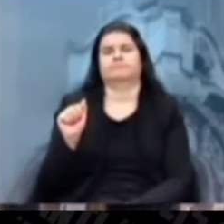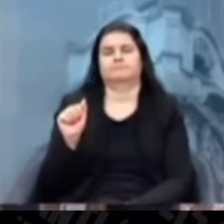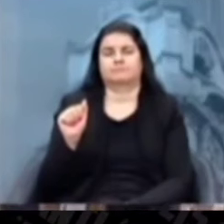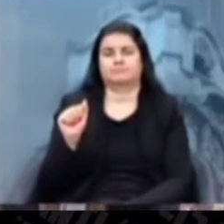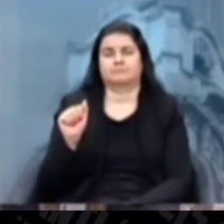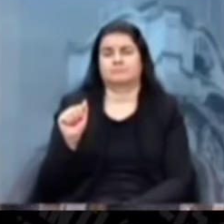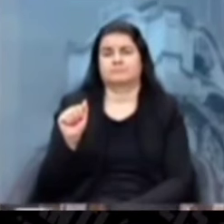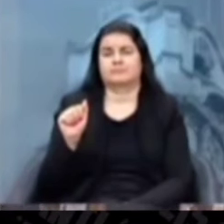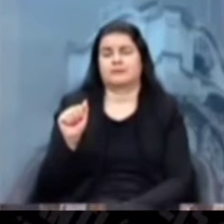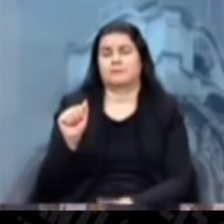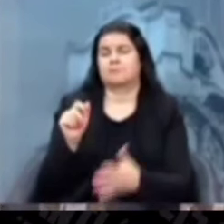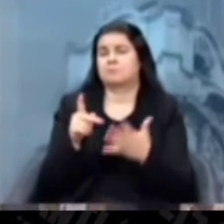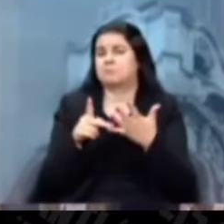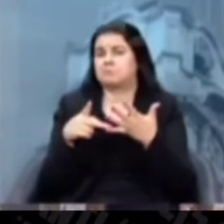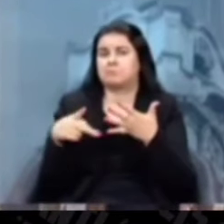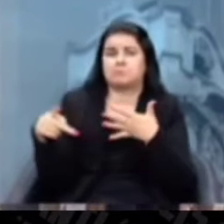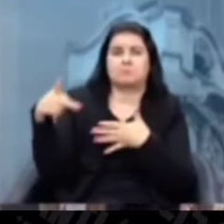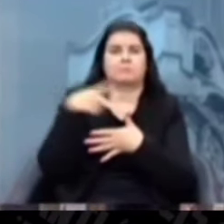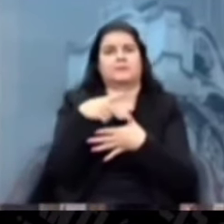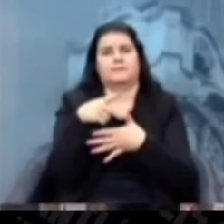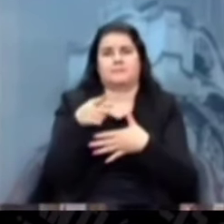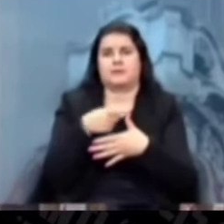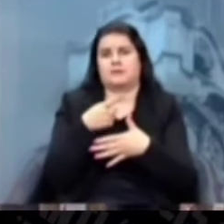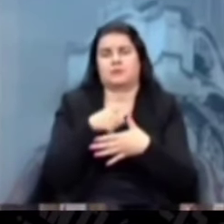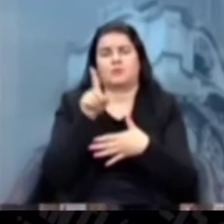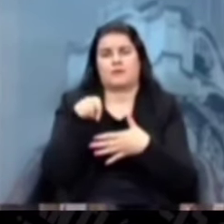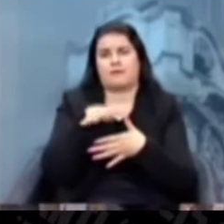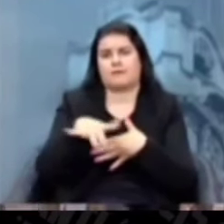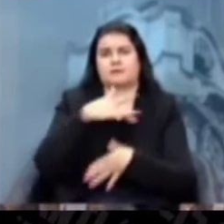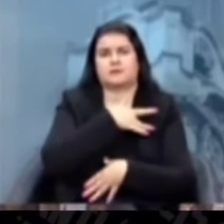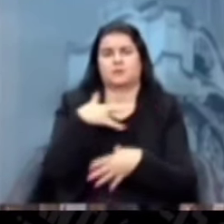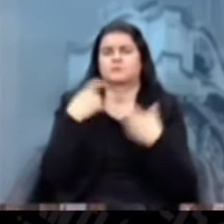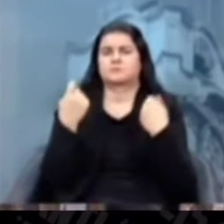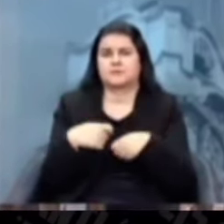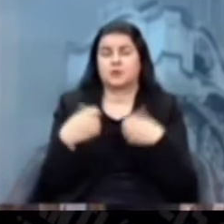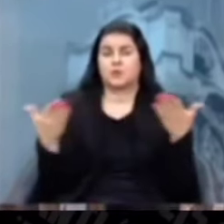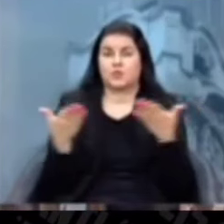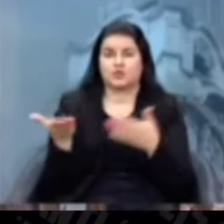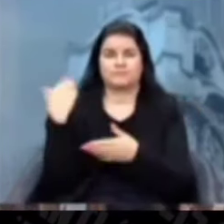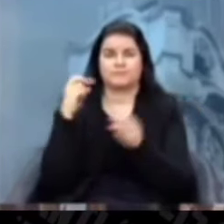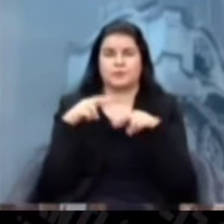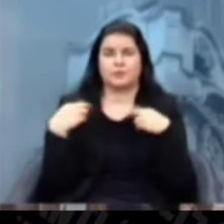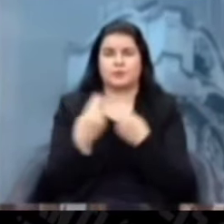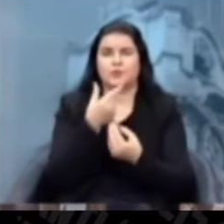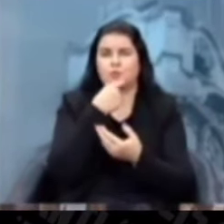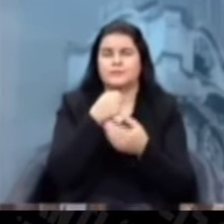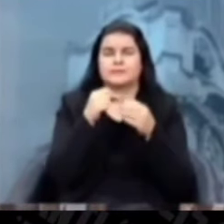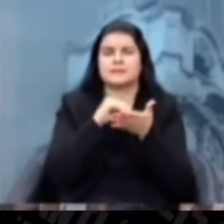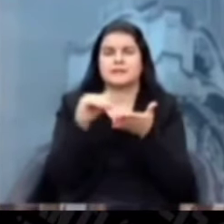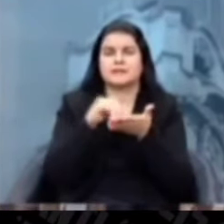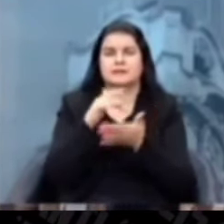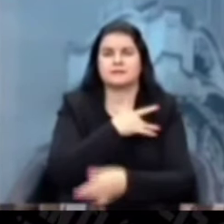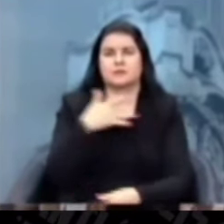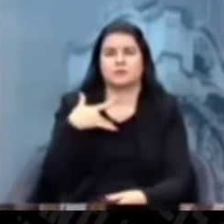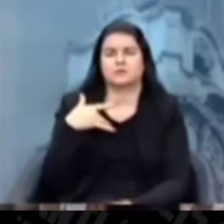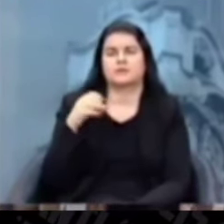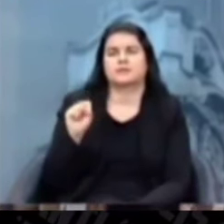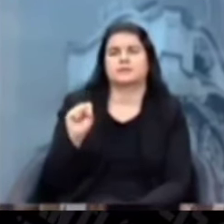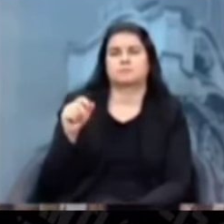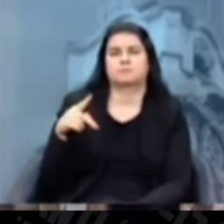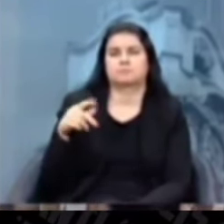prioridade. Hoje tivemos uma reunião com o secretário da Saúde, Mauro Esparta, em que